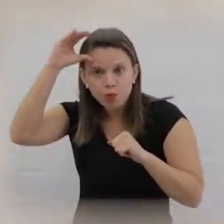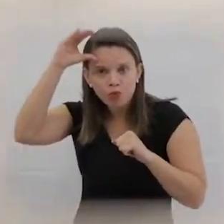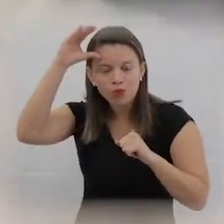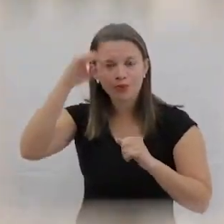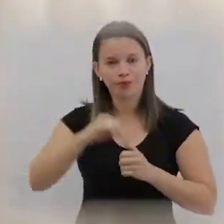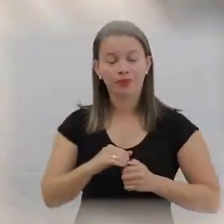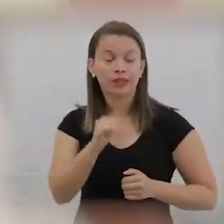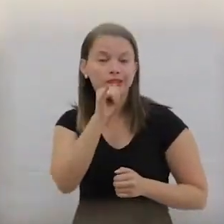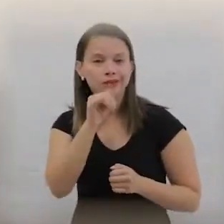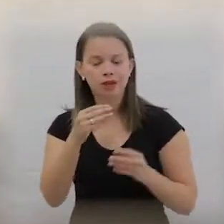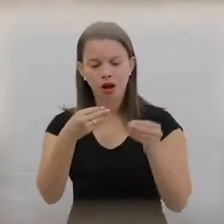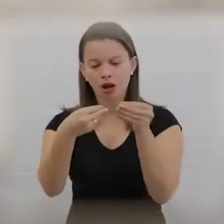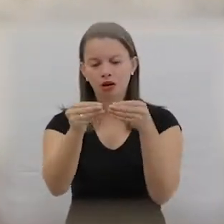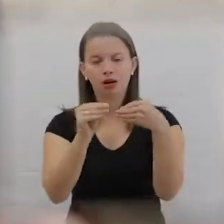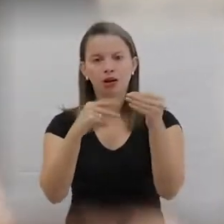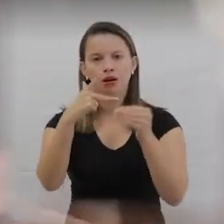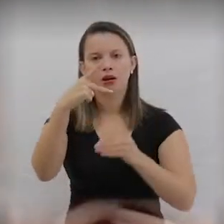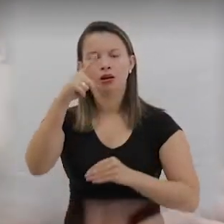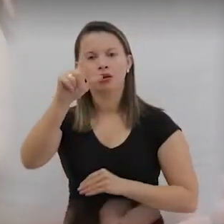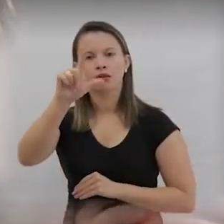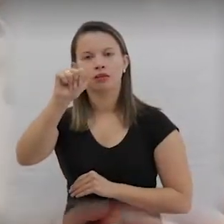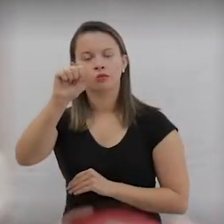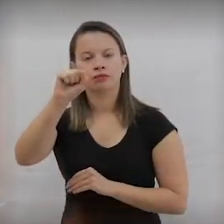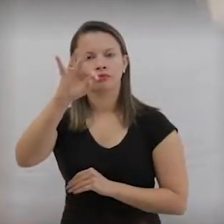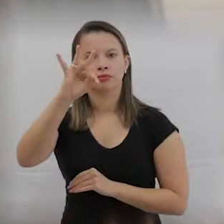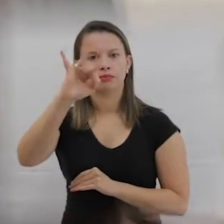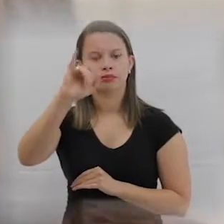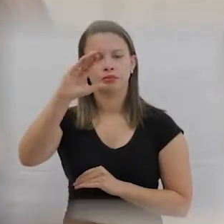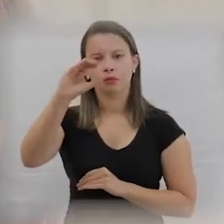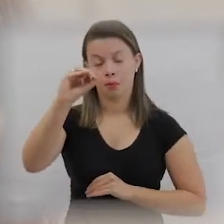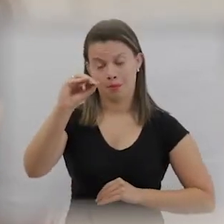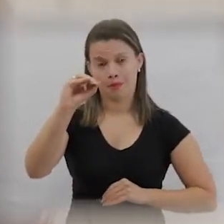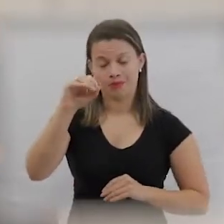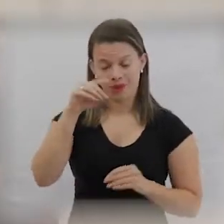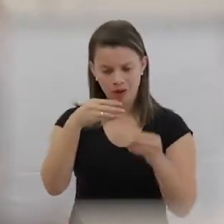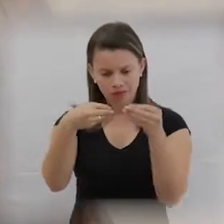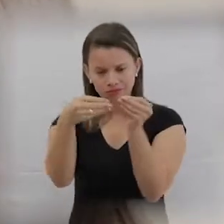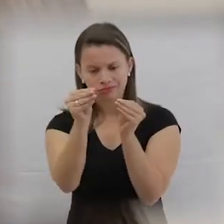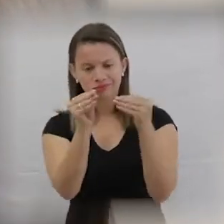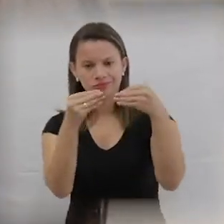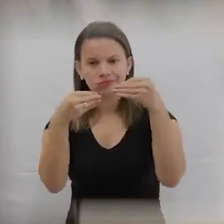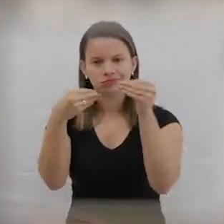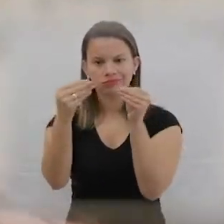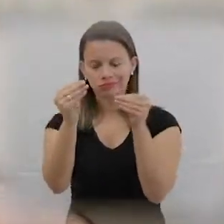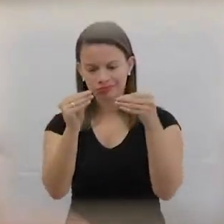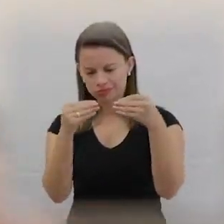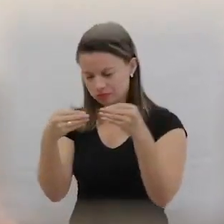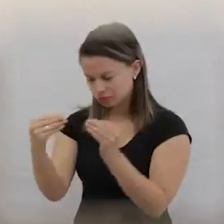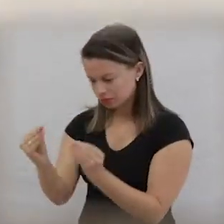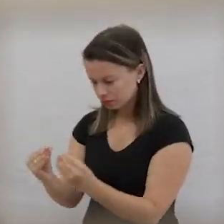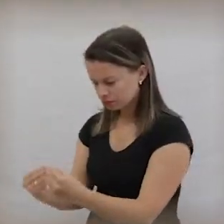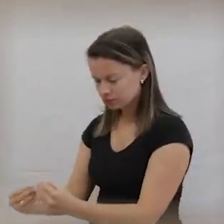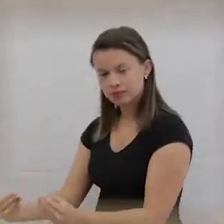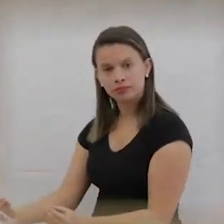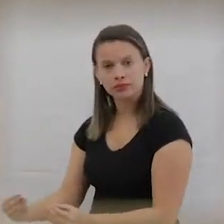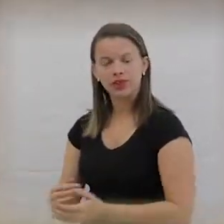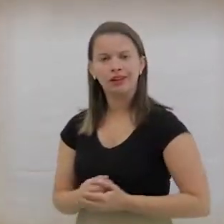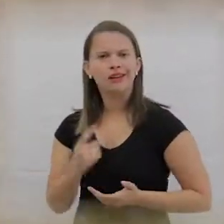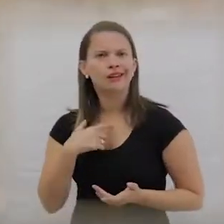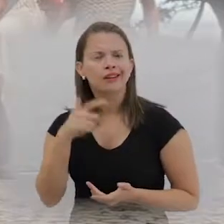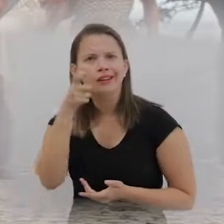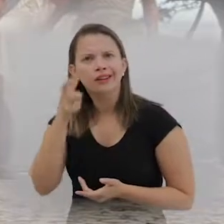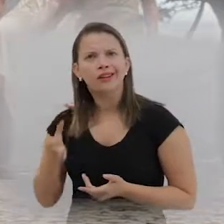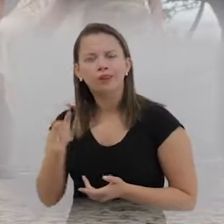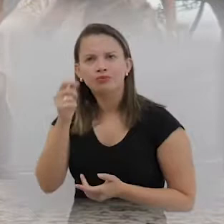o plástico, por exemplo, né, é uma matéria absolutamente distante e morta para a criança. Então, é interessante a gente pensar